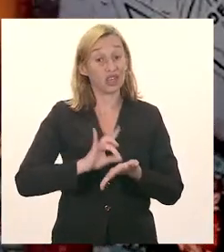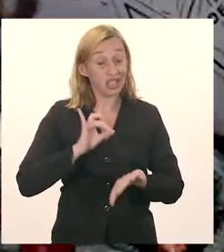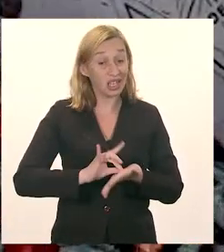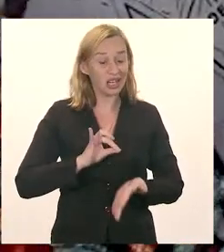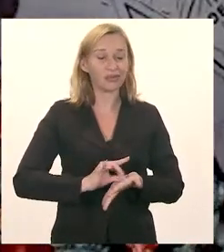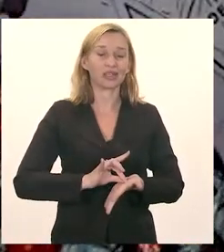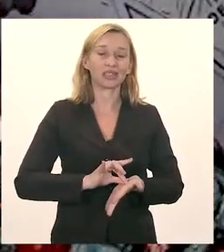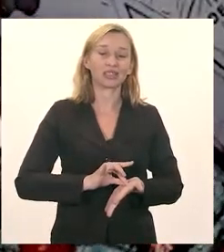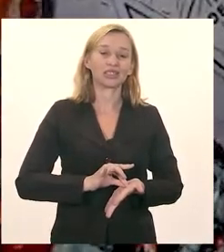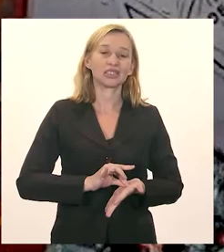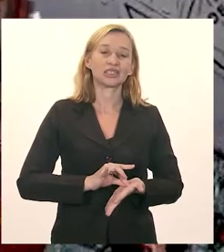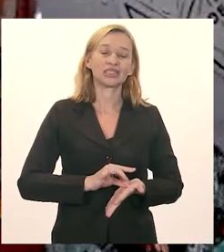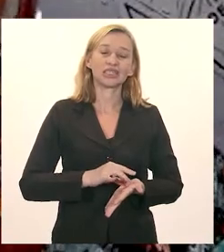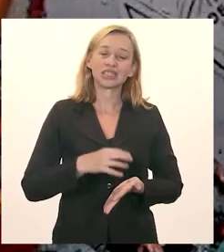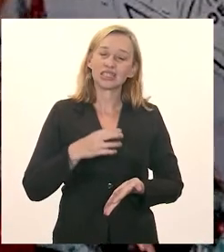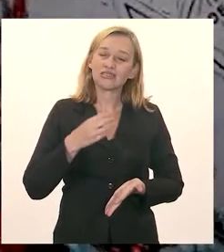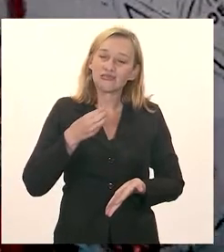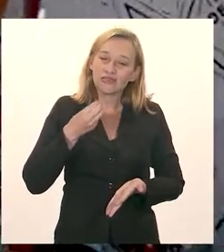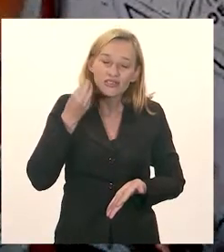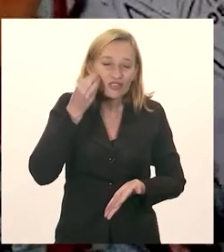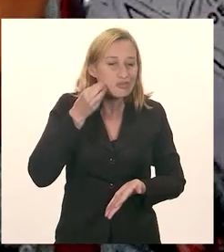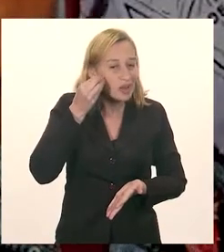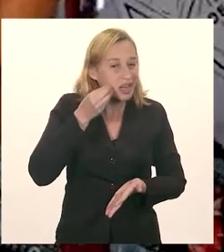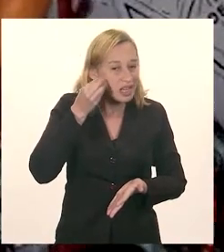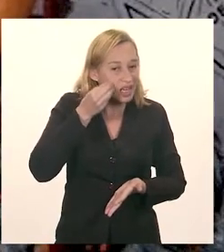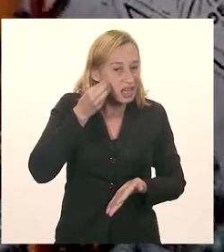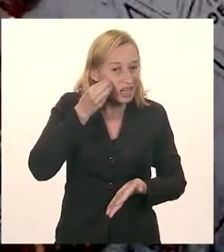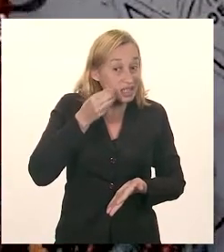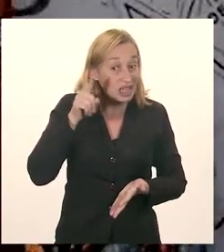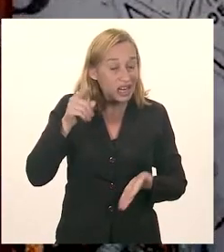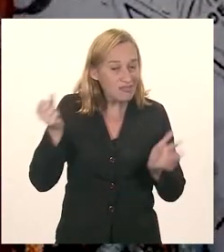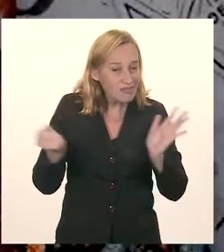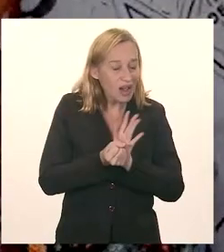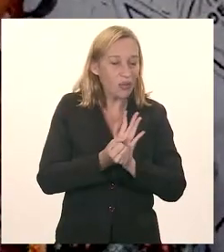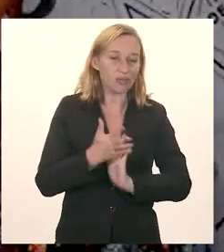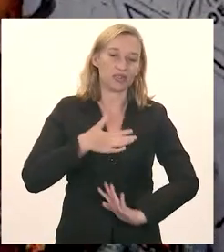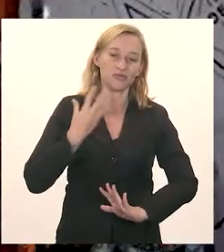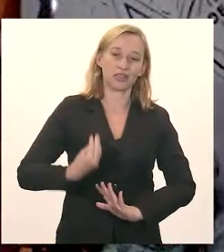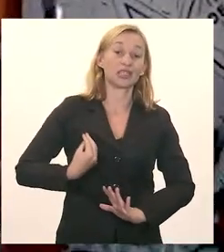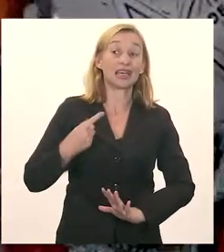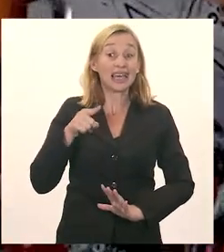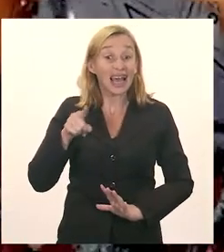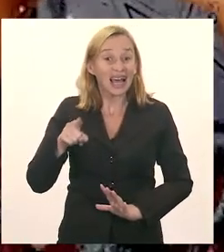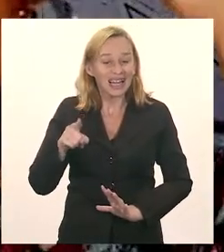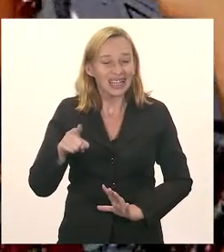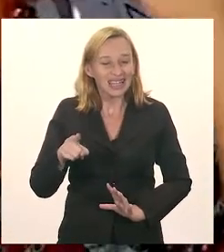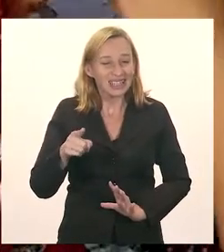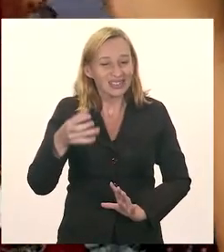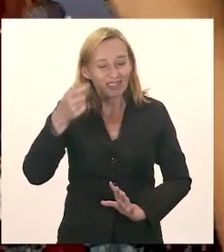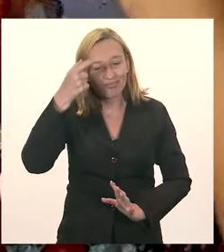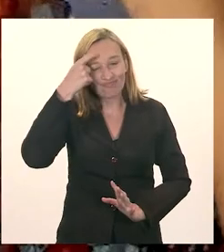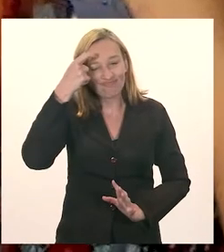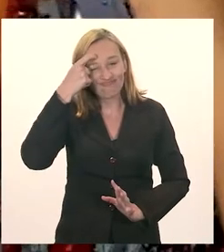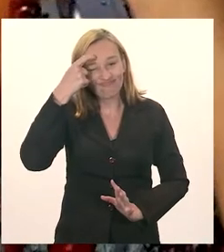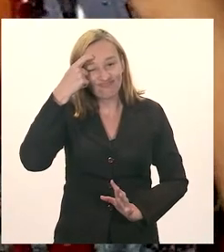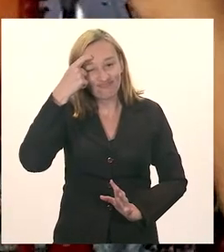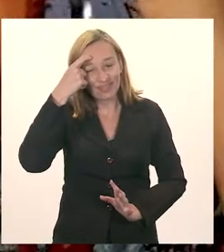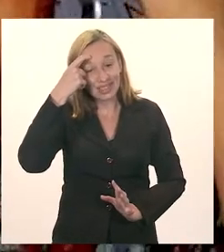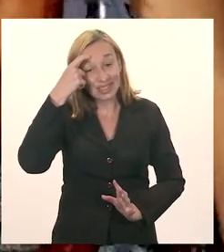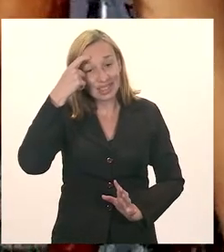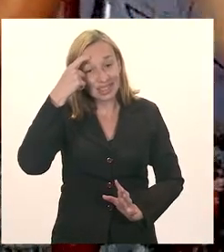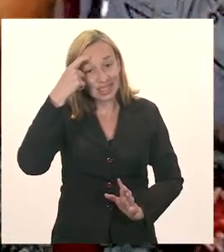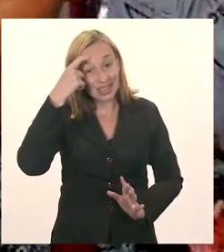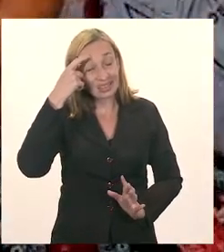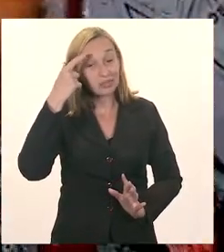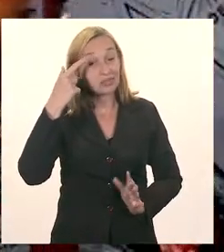tinha passado por algo, vivenciado alguma coisa e aquilo me marcava. E aquilo ficava no meu subconsciente. E